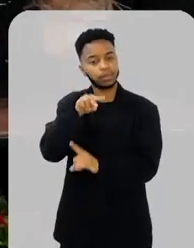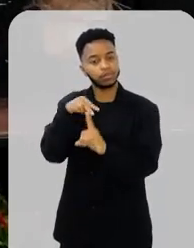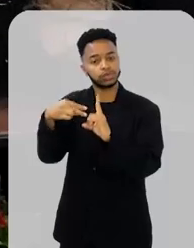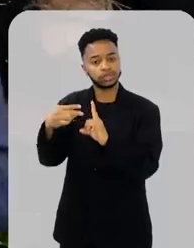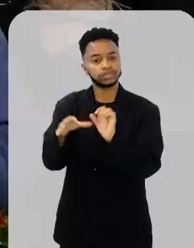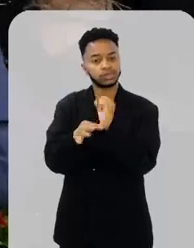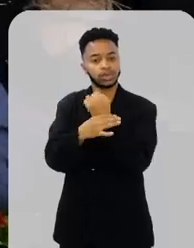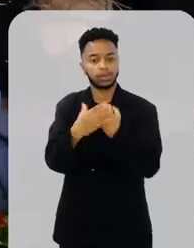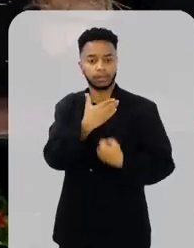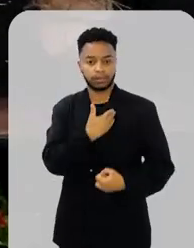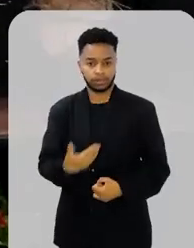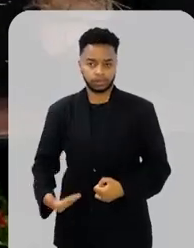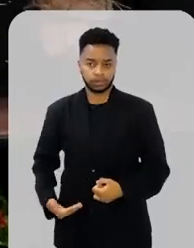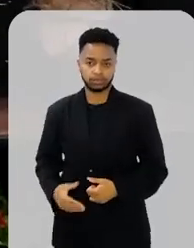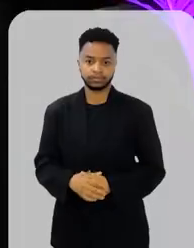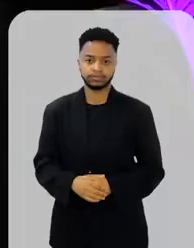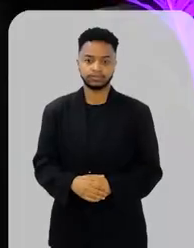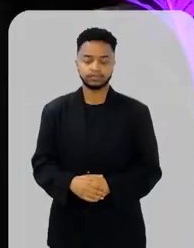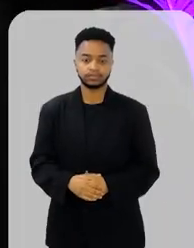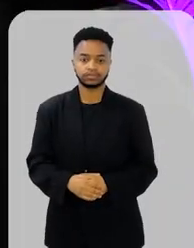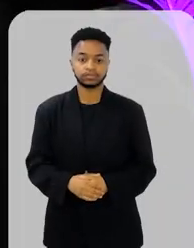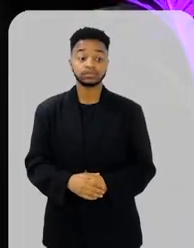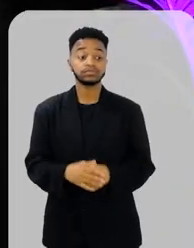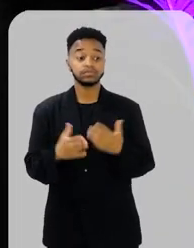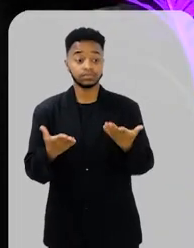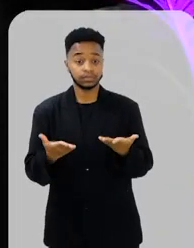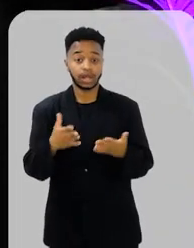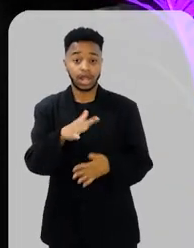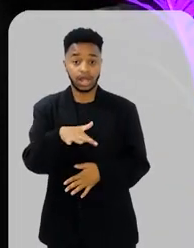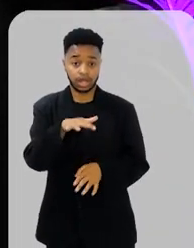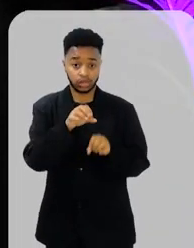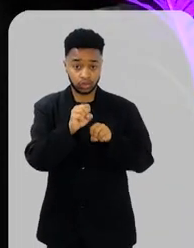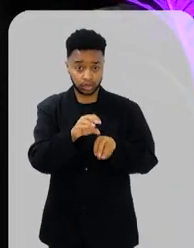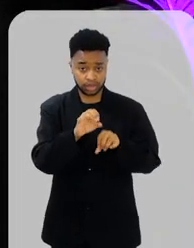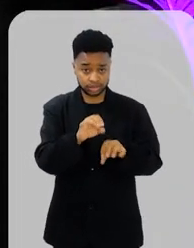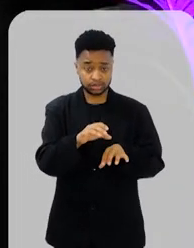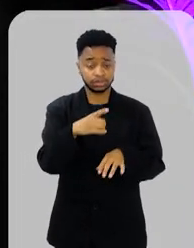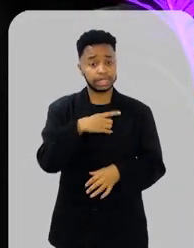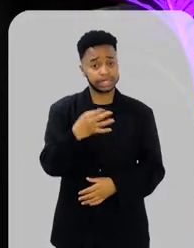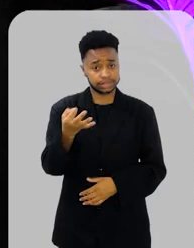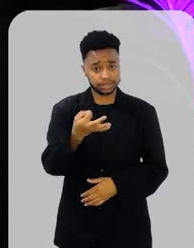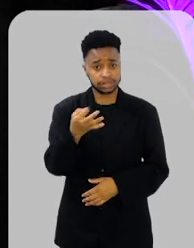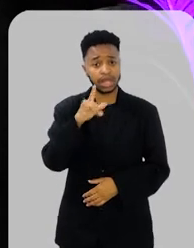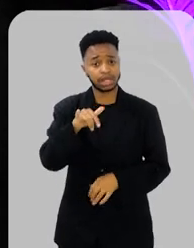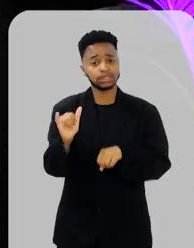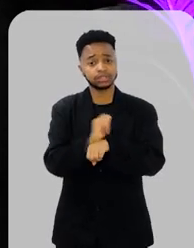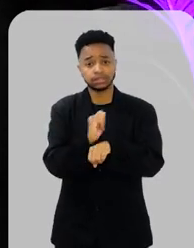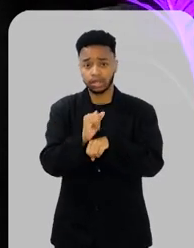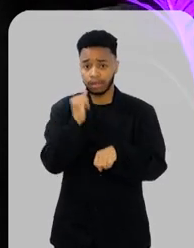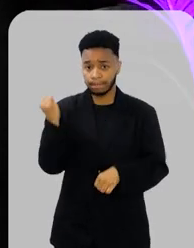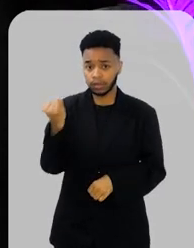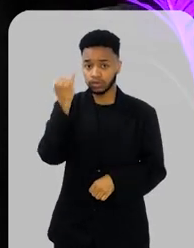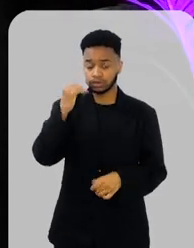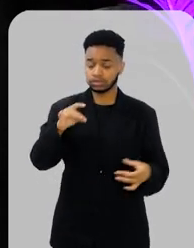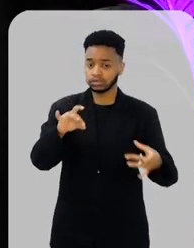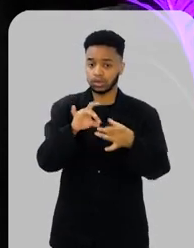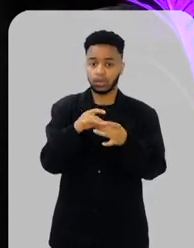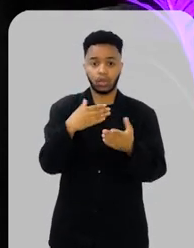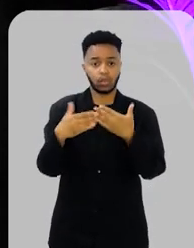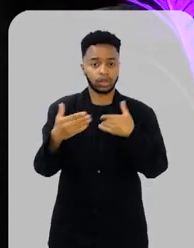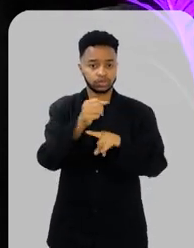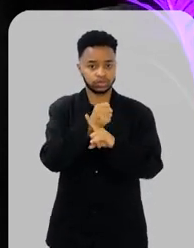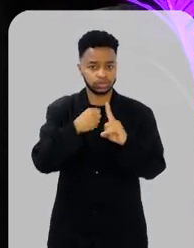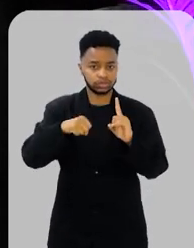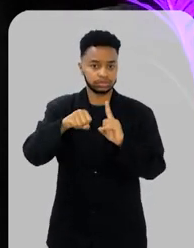de política de segurança pública. Podemos. A educação, ela sem dúvida nenhuma é uma chave importantíssima dentro de